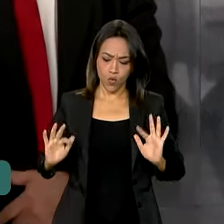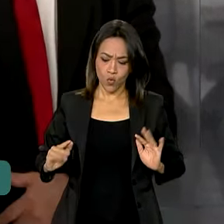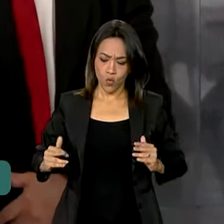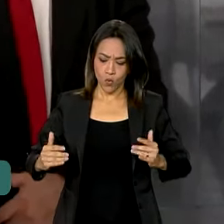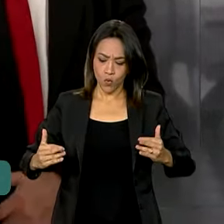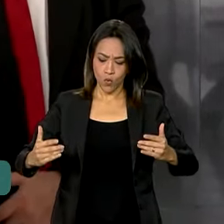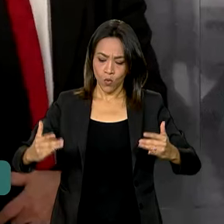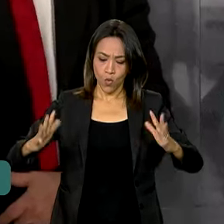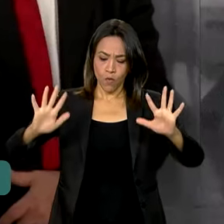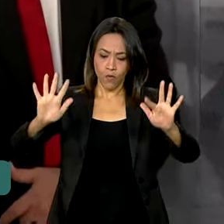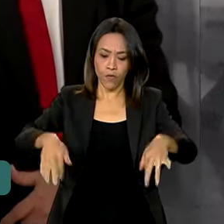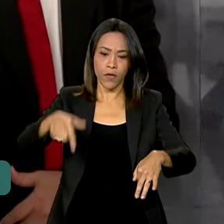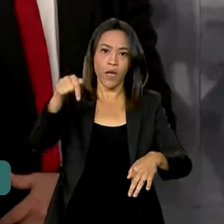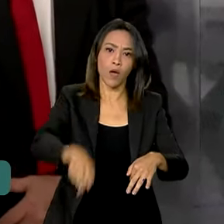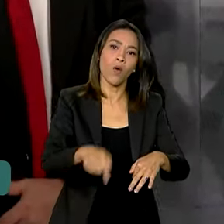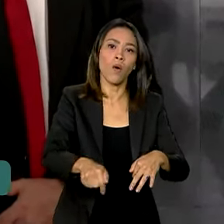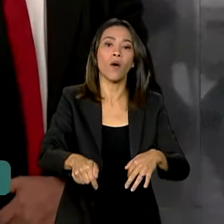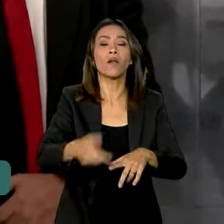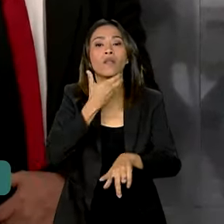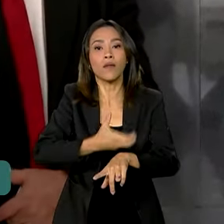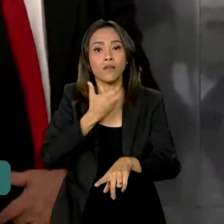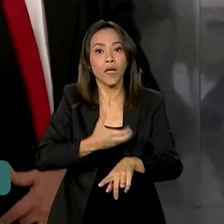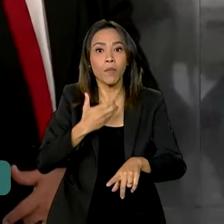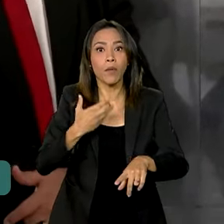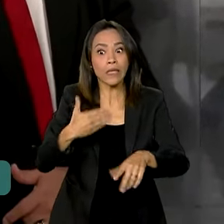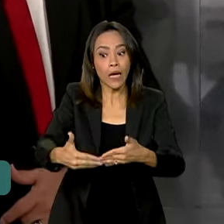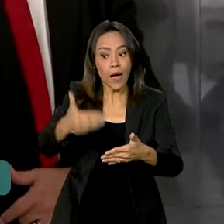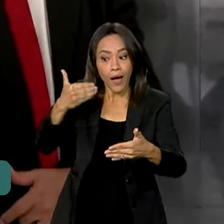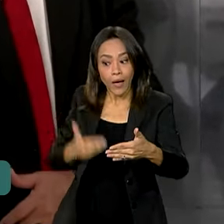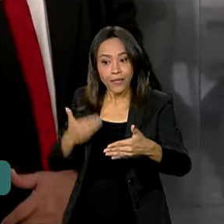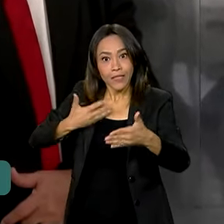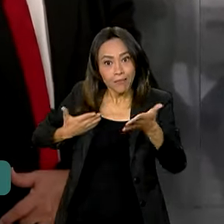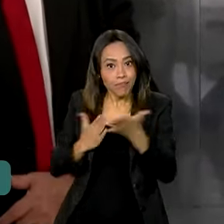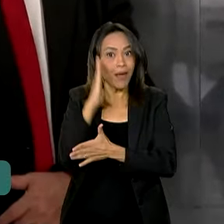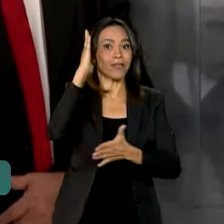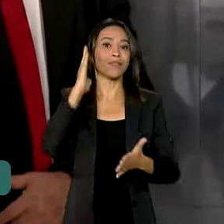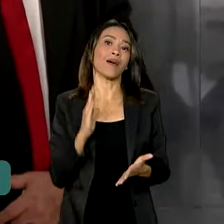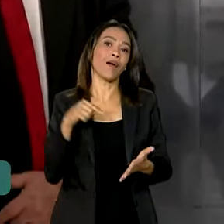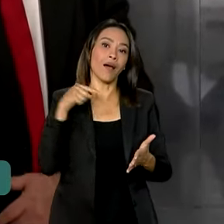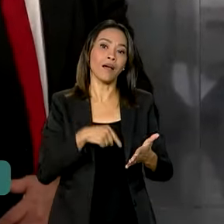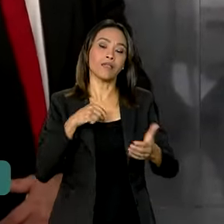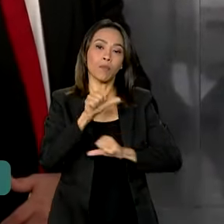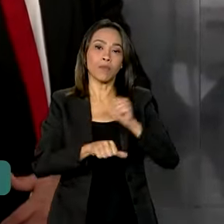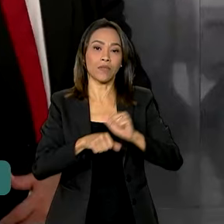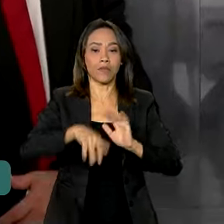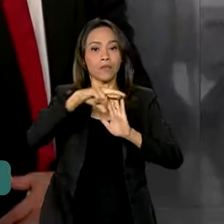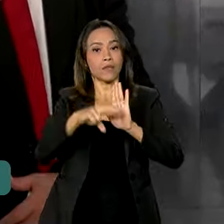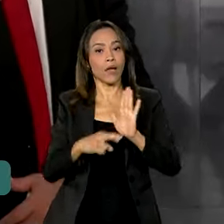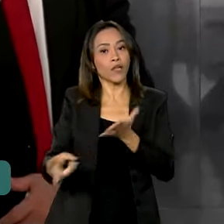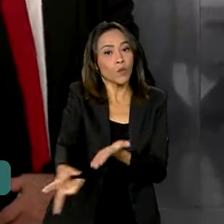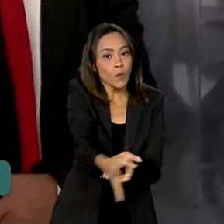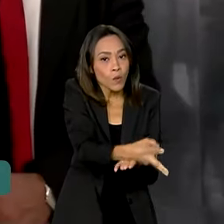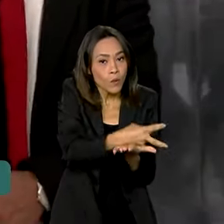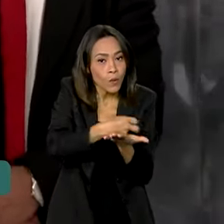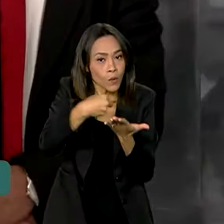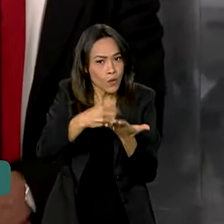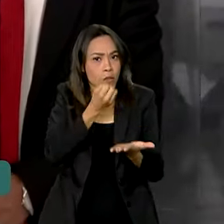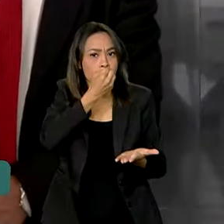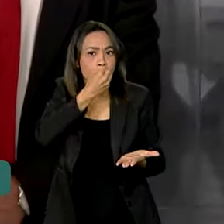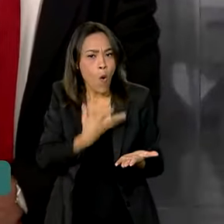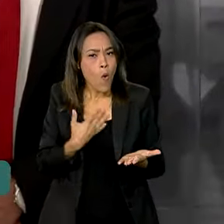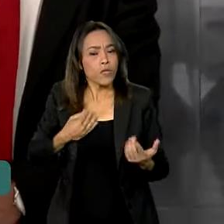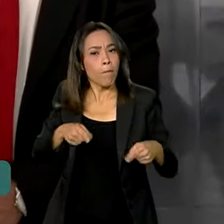final do ano, com a aprovação da regulação da reforma tributária. Acreditamos que será um legado importante dessa parceria do